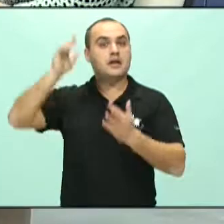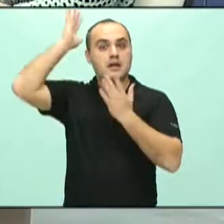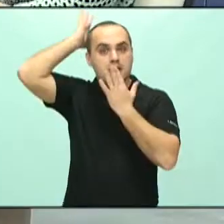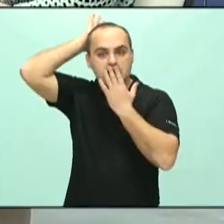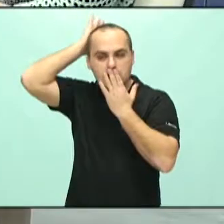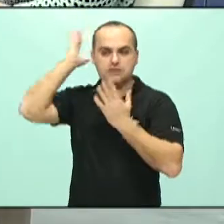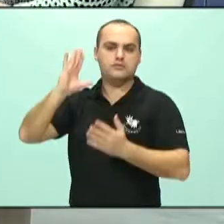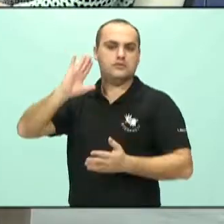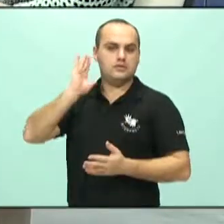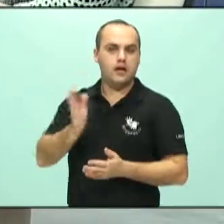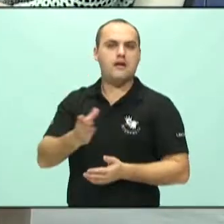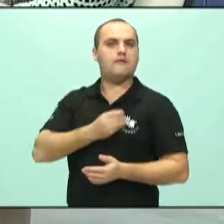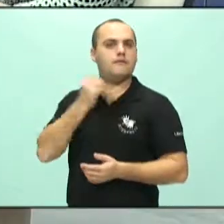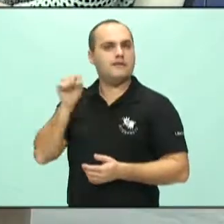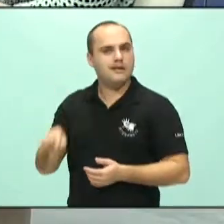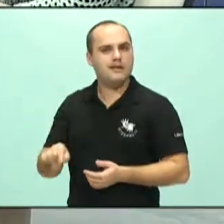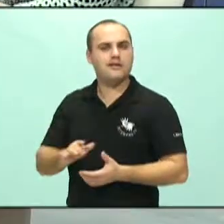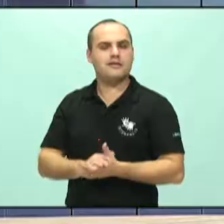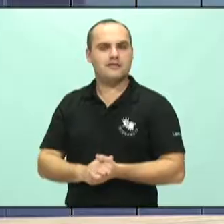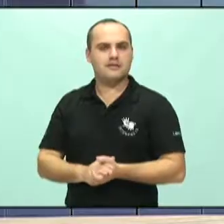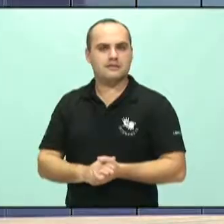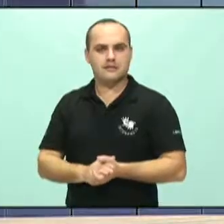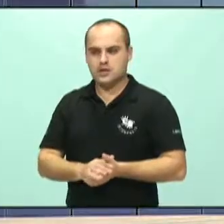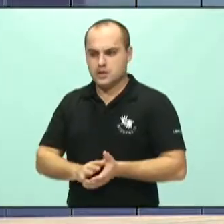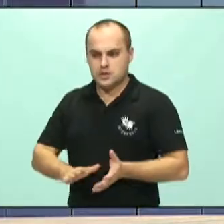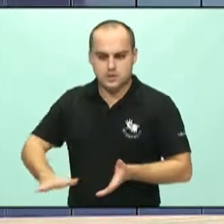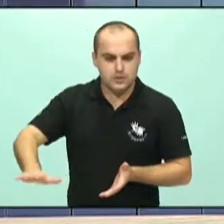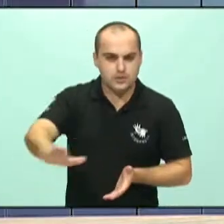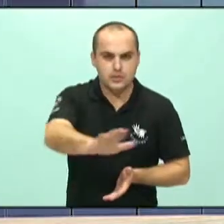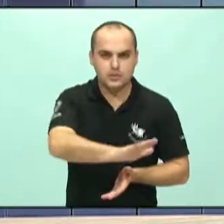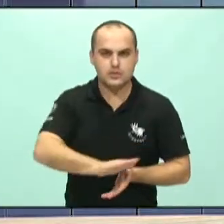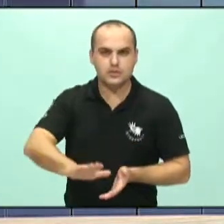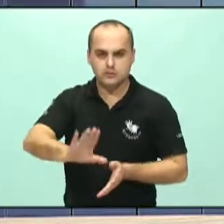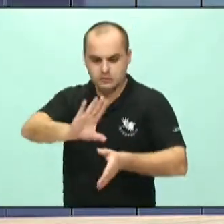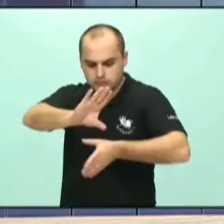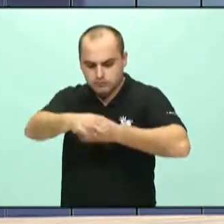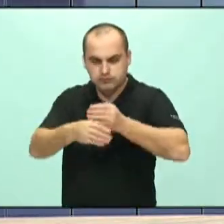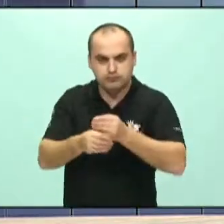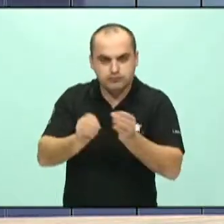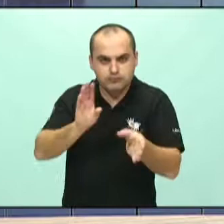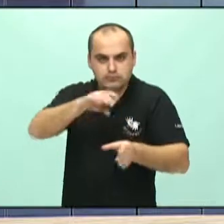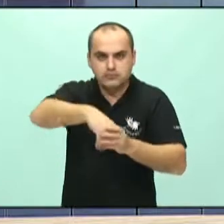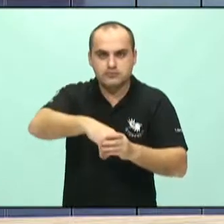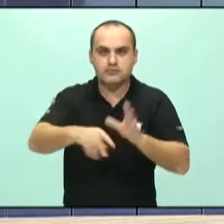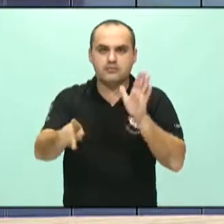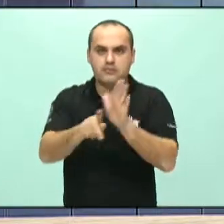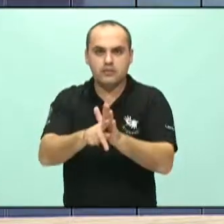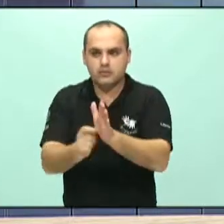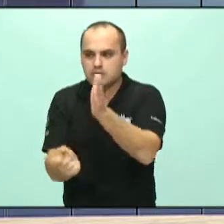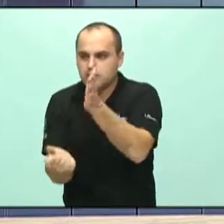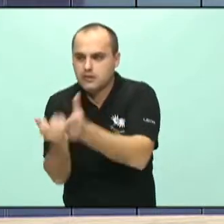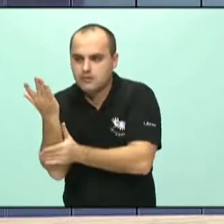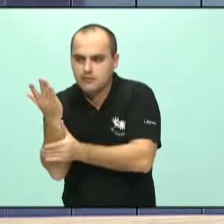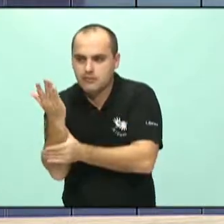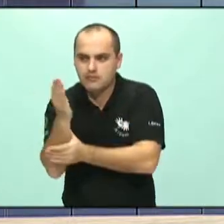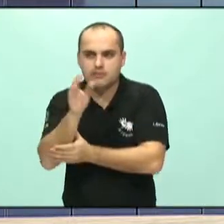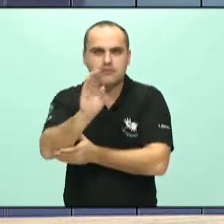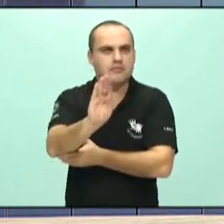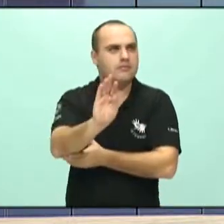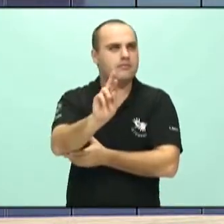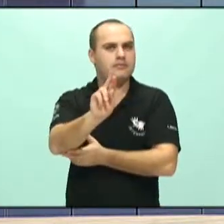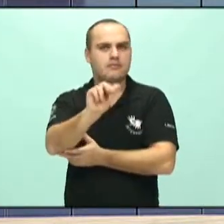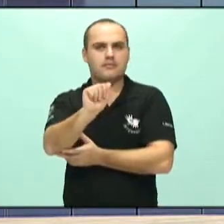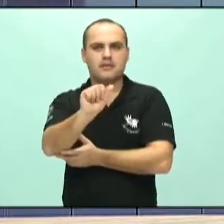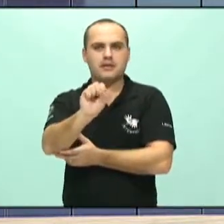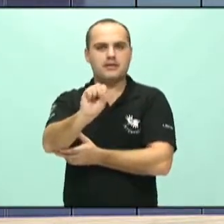aqui. E tudo isso é incluído que forma a nossa identidade, Brasil. Então nós somos, né,